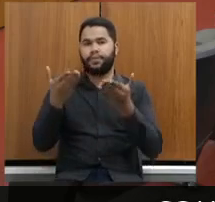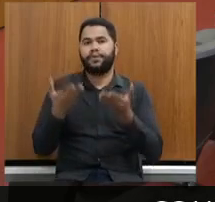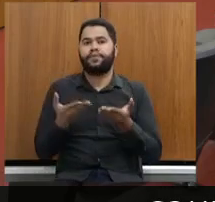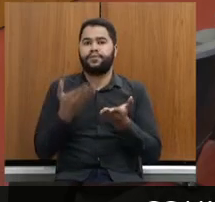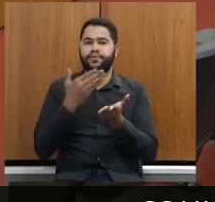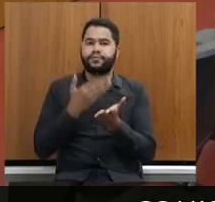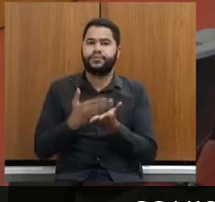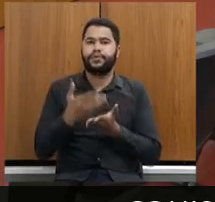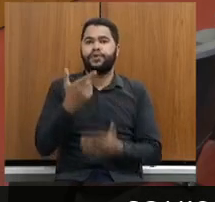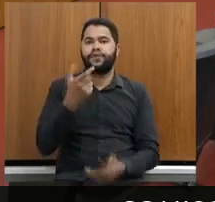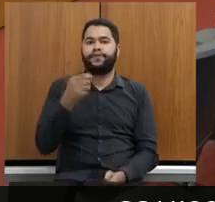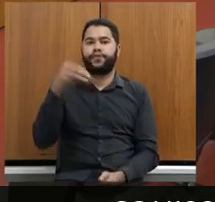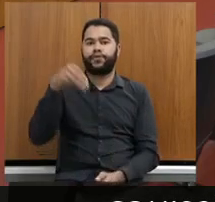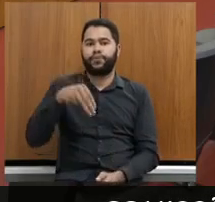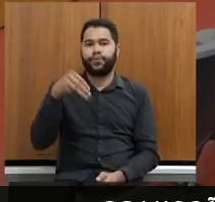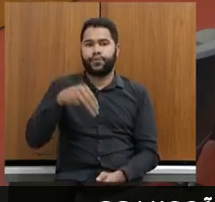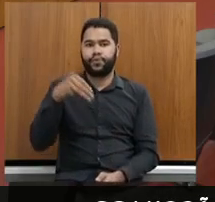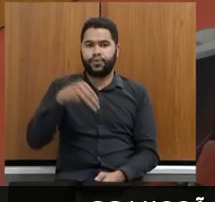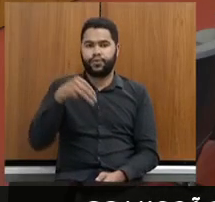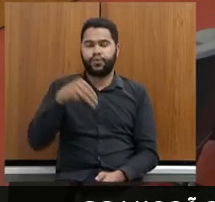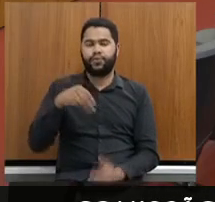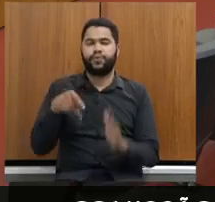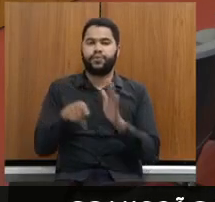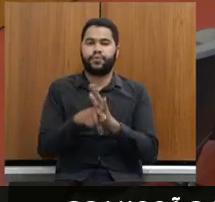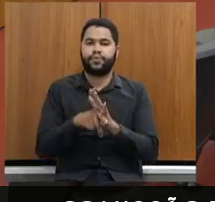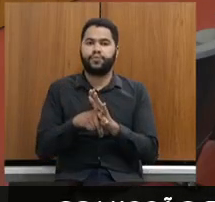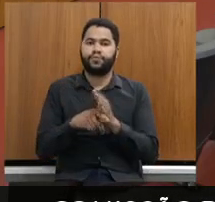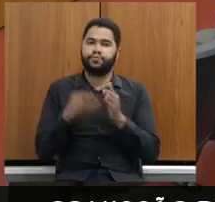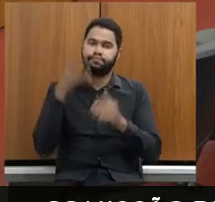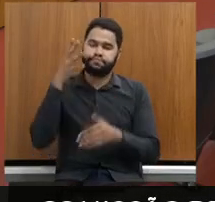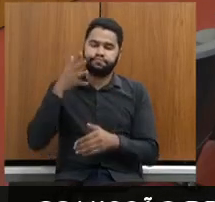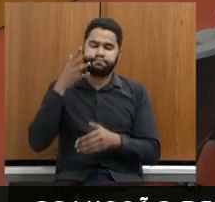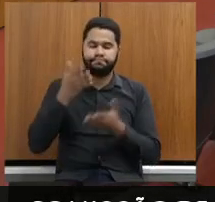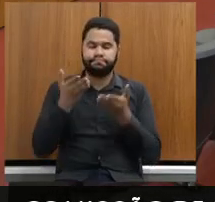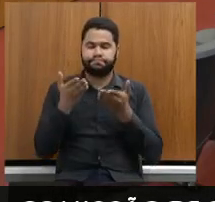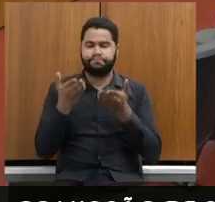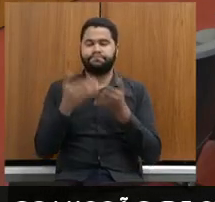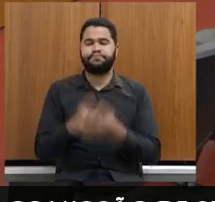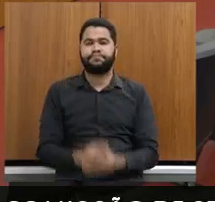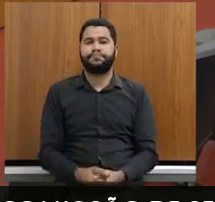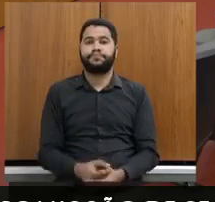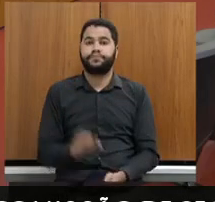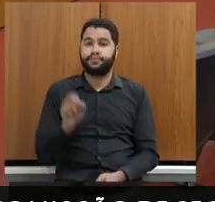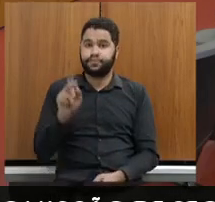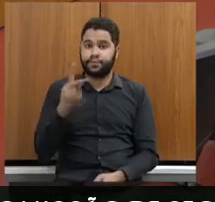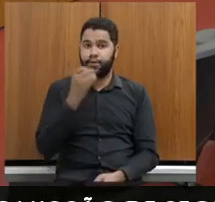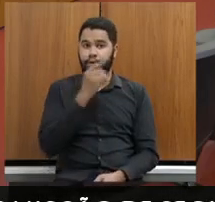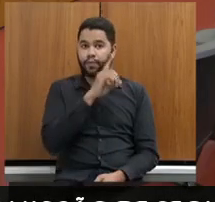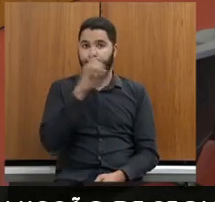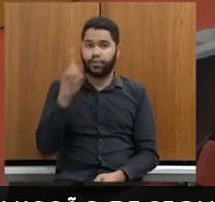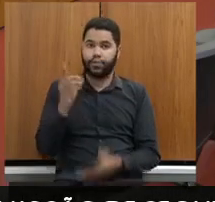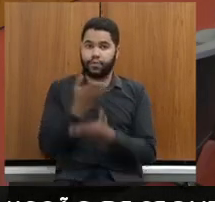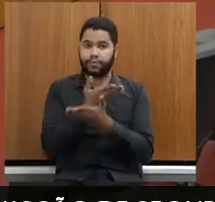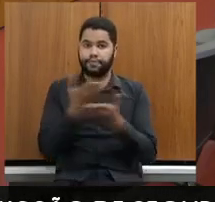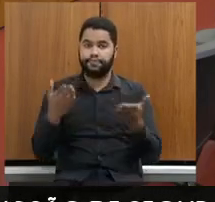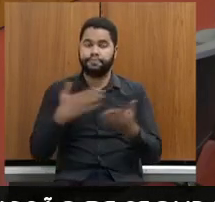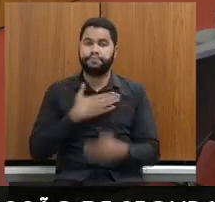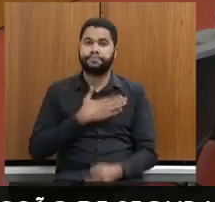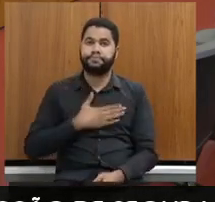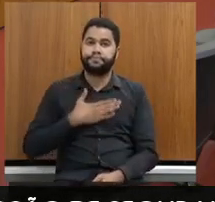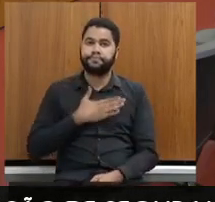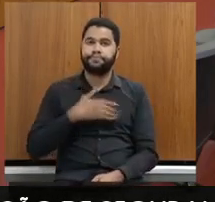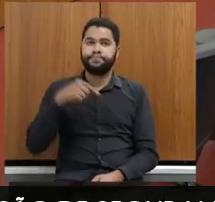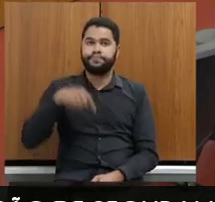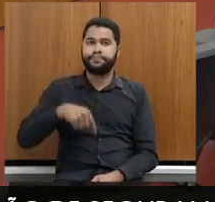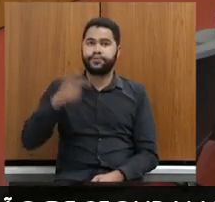dispõe inicialmente de 20 minutos para suas considerações iniciais sobre a palavra Ok bom dia bom dia a todos é um prazer